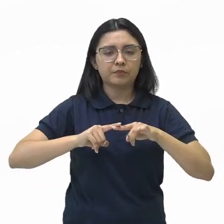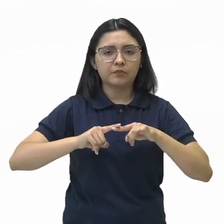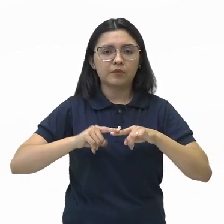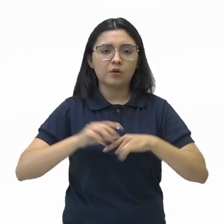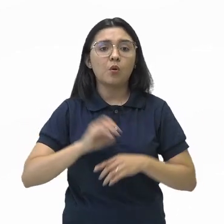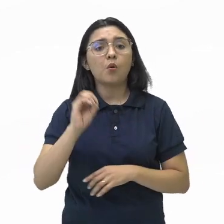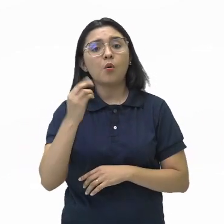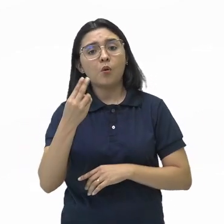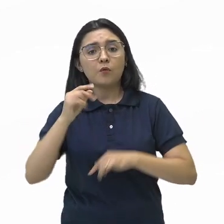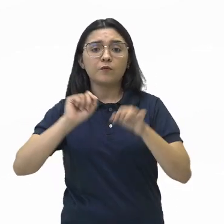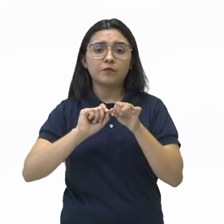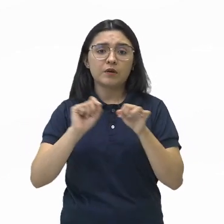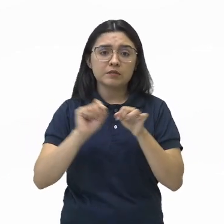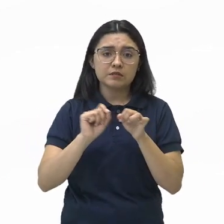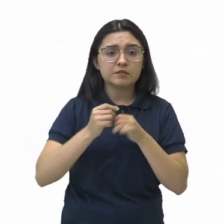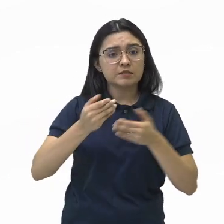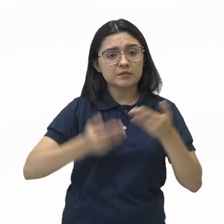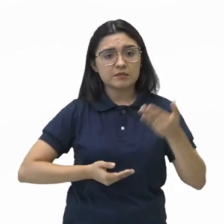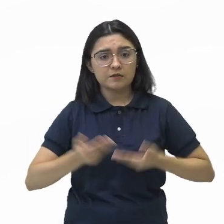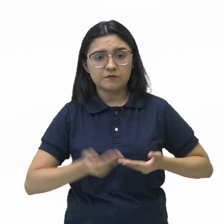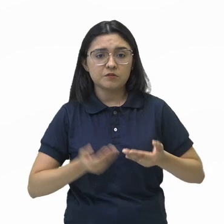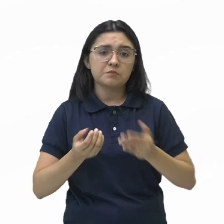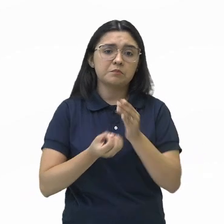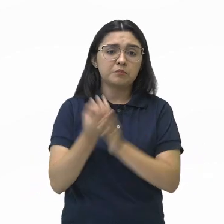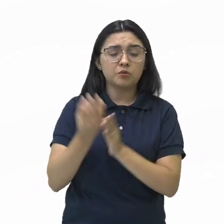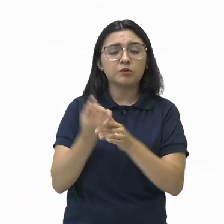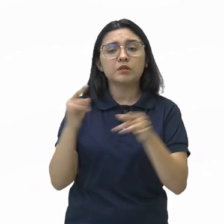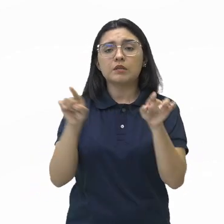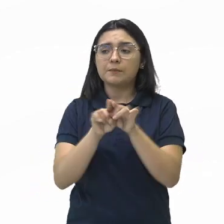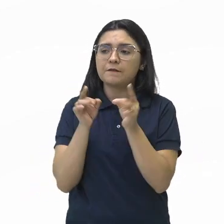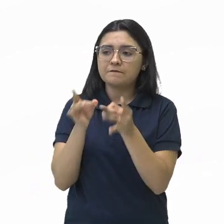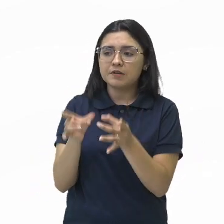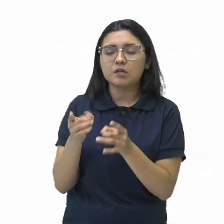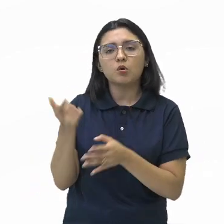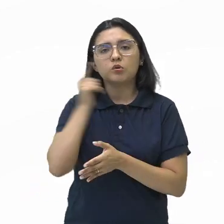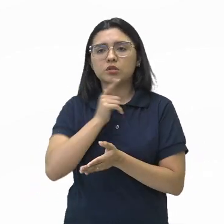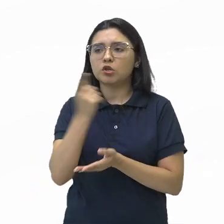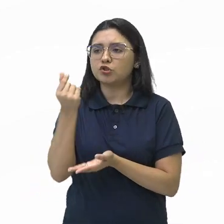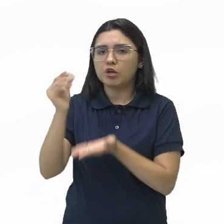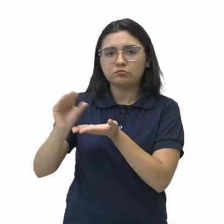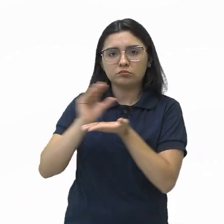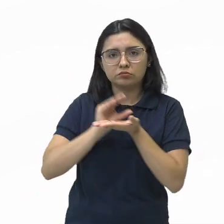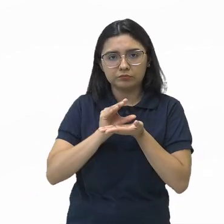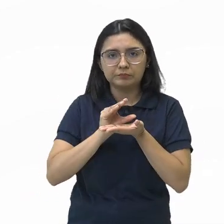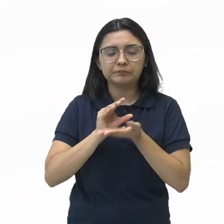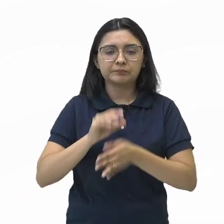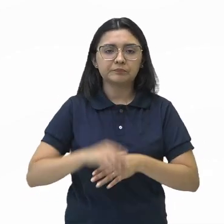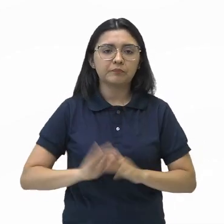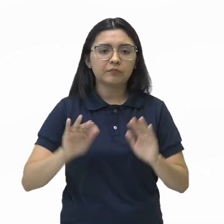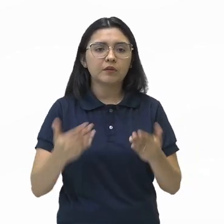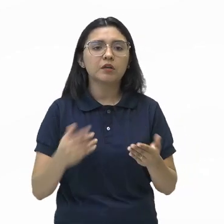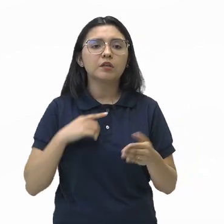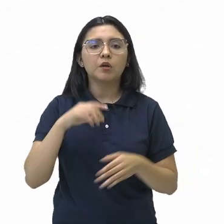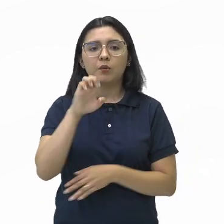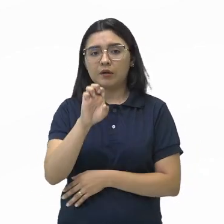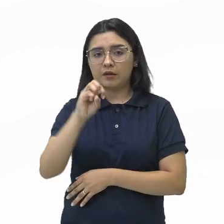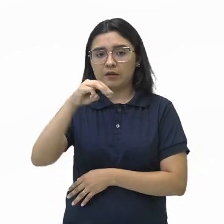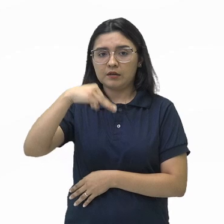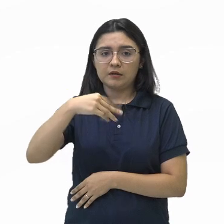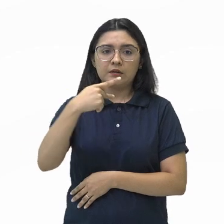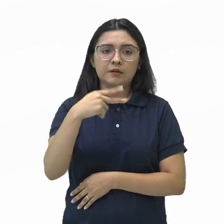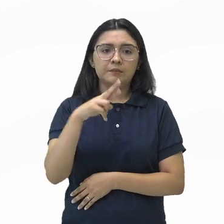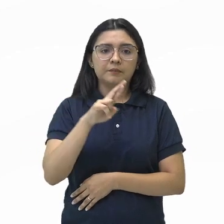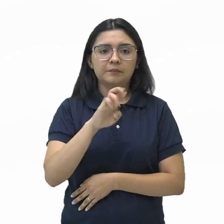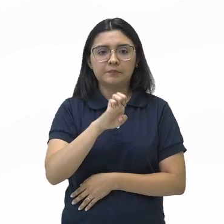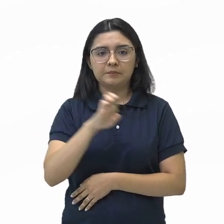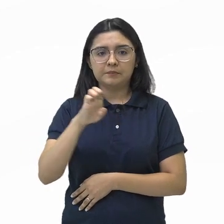produto, ou fazer determinado serviço e produzir, e vender e gerar lucro para isso, né? Então, o empreendedor é uma pessoa que desenvolve